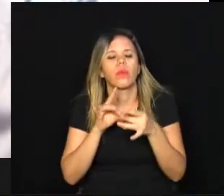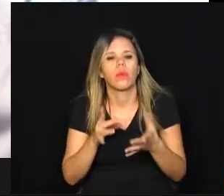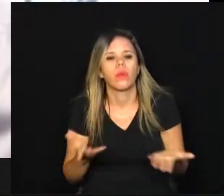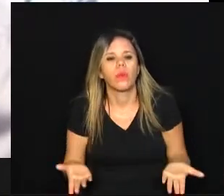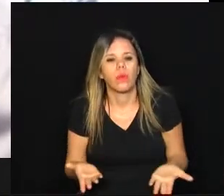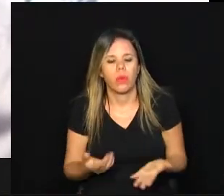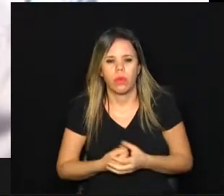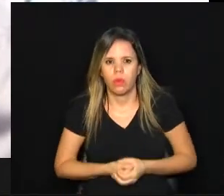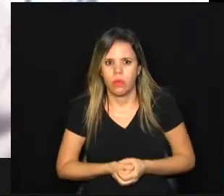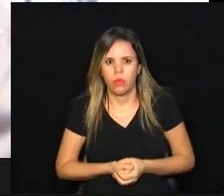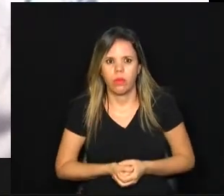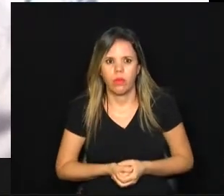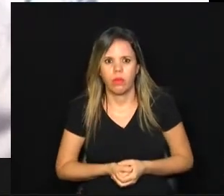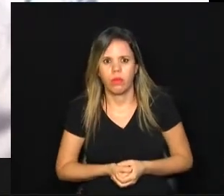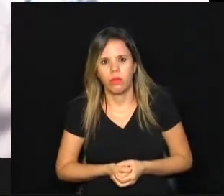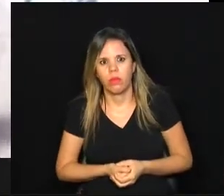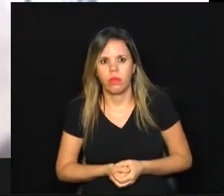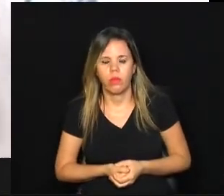com...